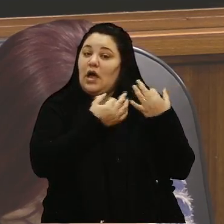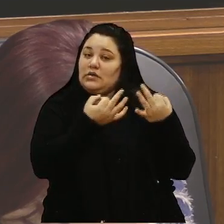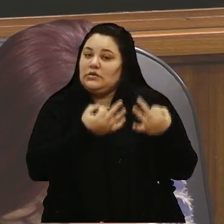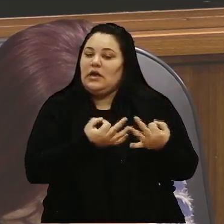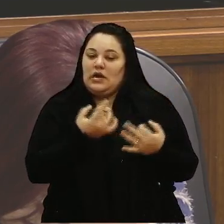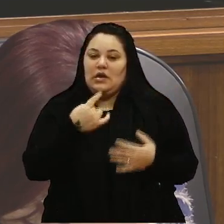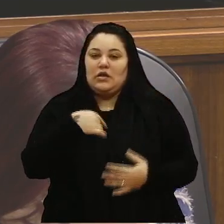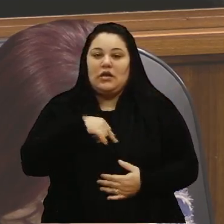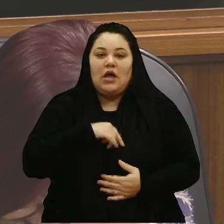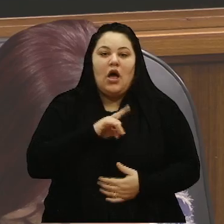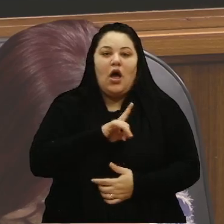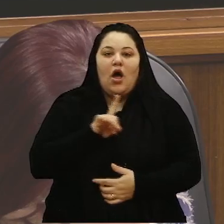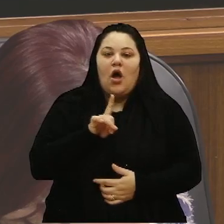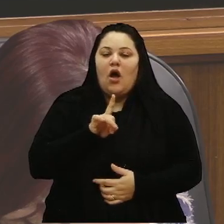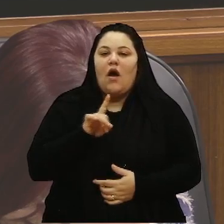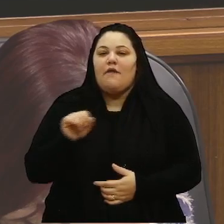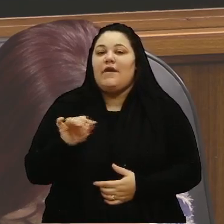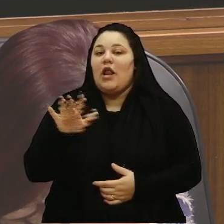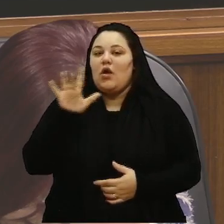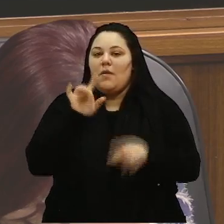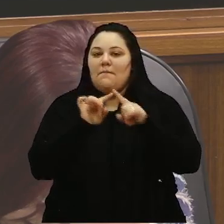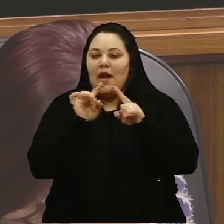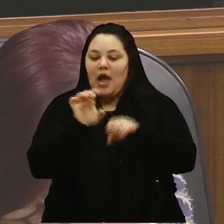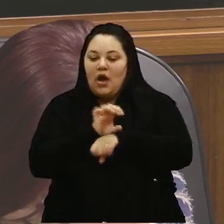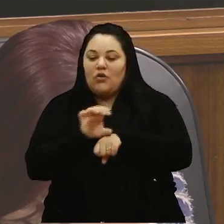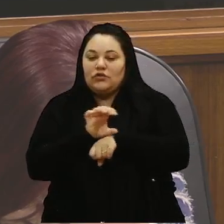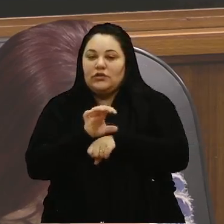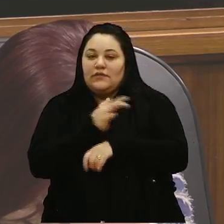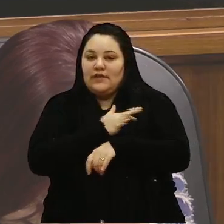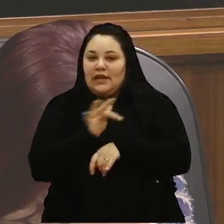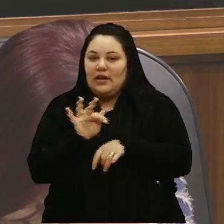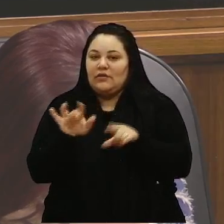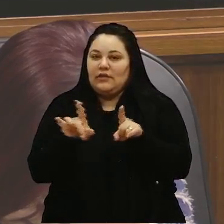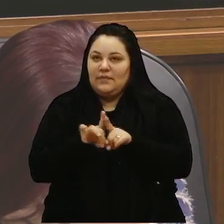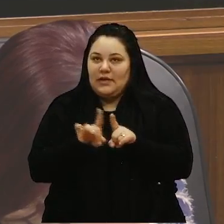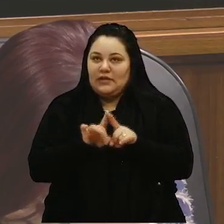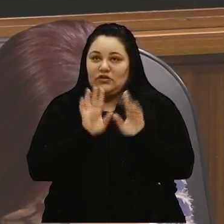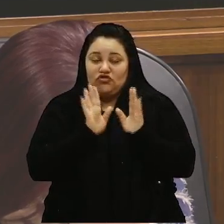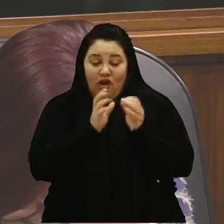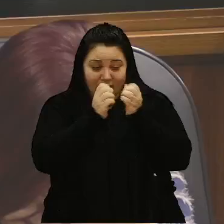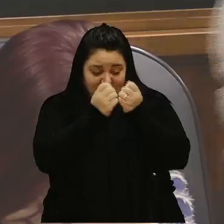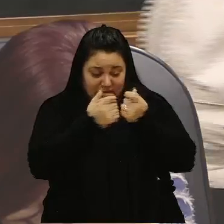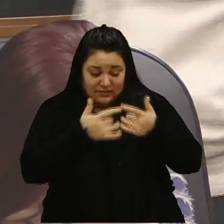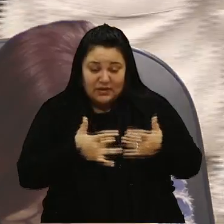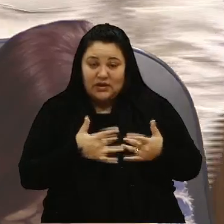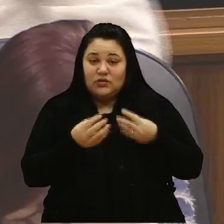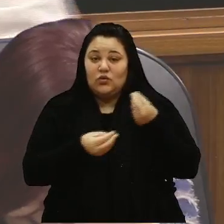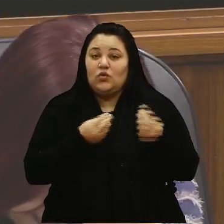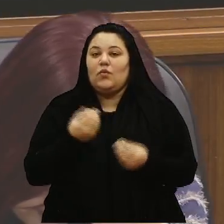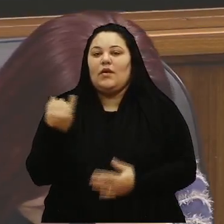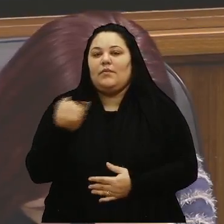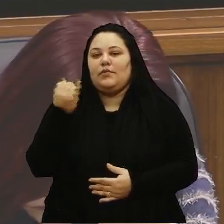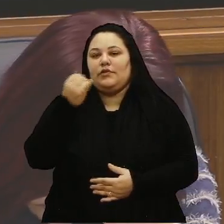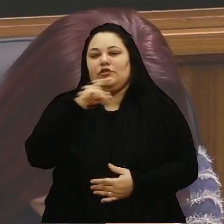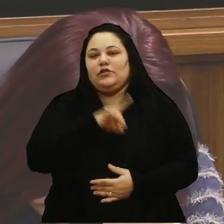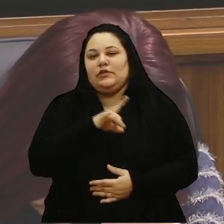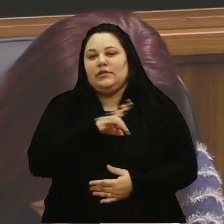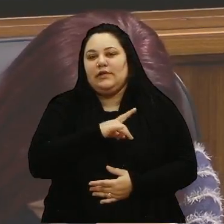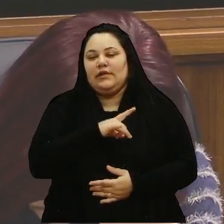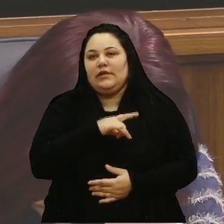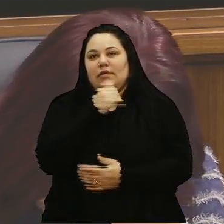nossos valores, mas também com a Constituição Federal, que está lá explícito a importância de termos um meio